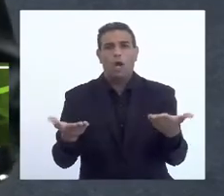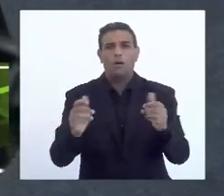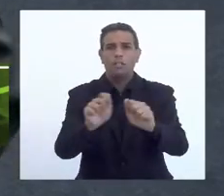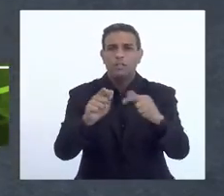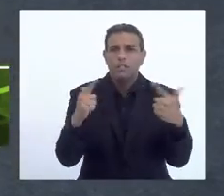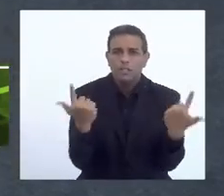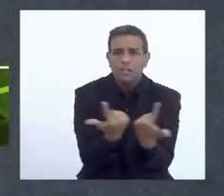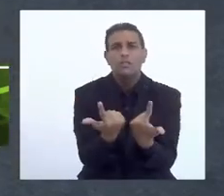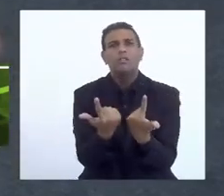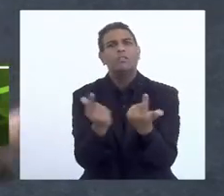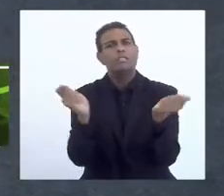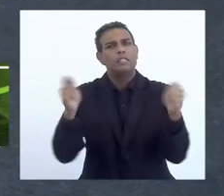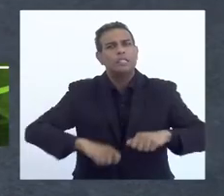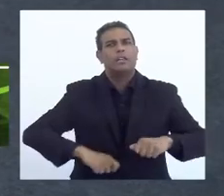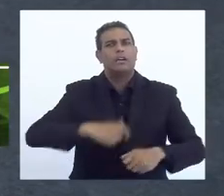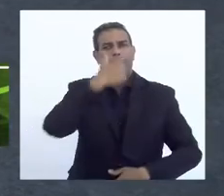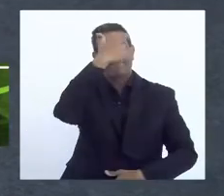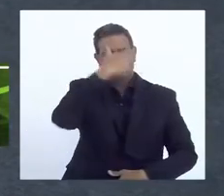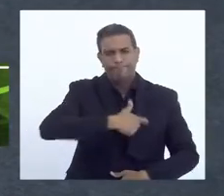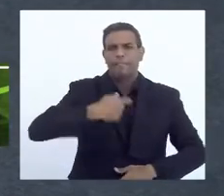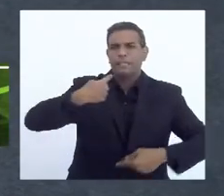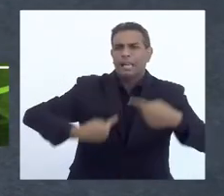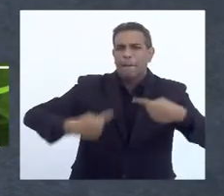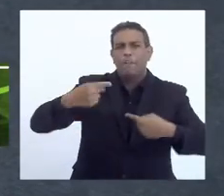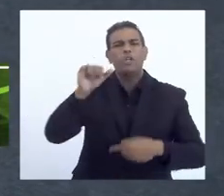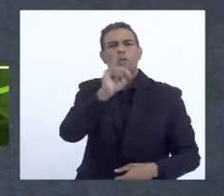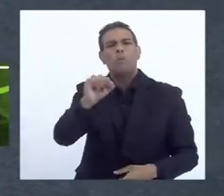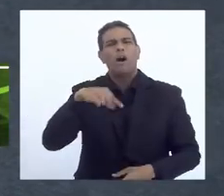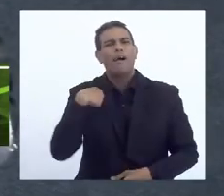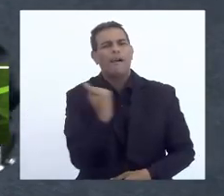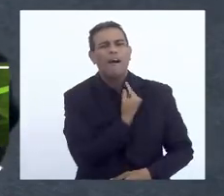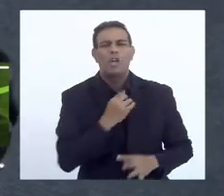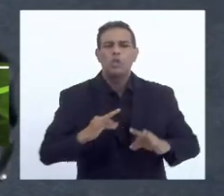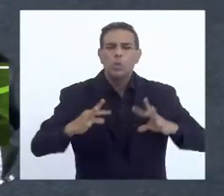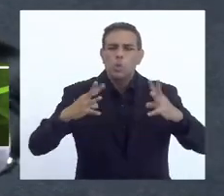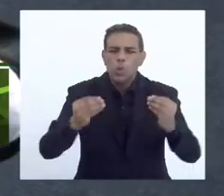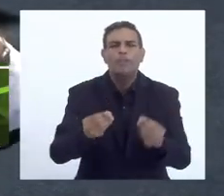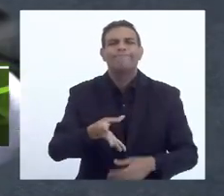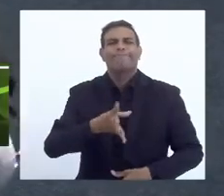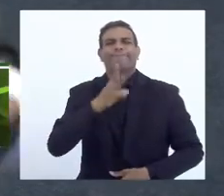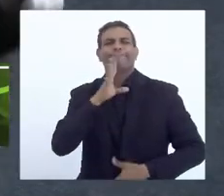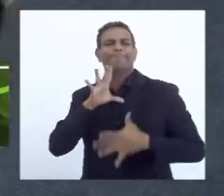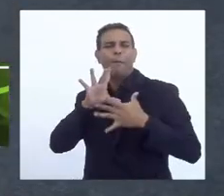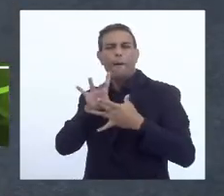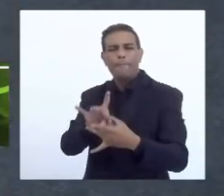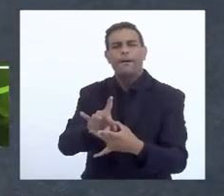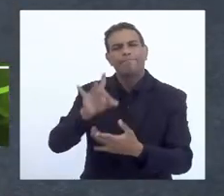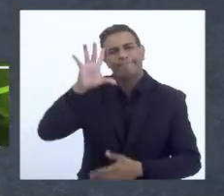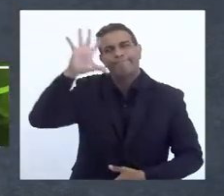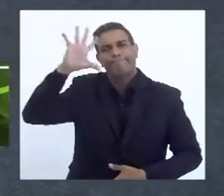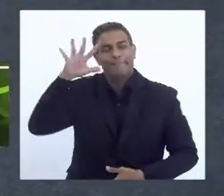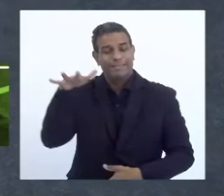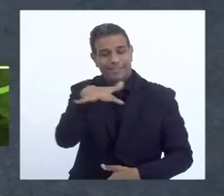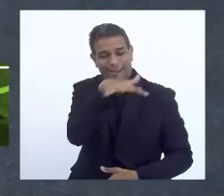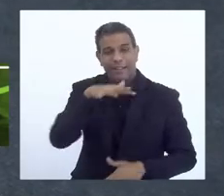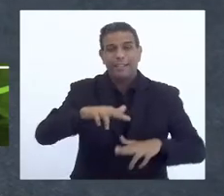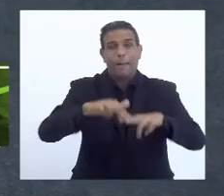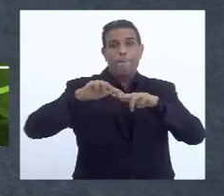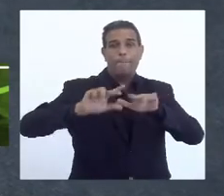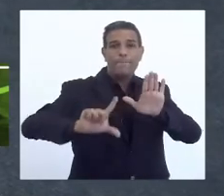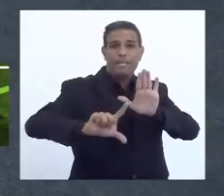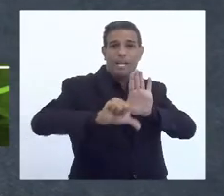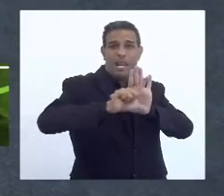me encontro na política, é muito importante que todas nós venhamos a refletir, a partir da legislação que